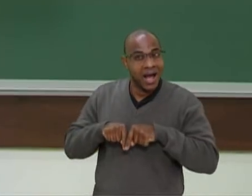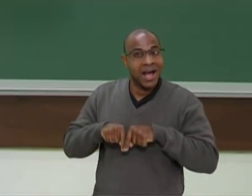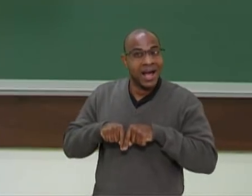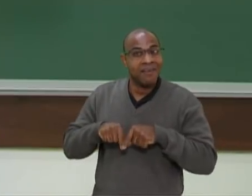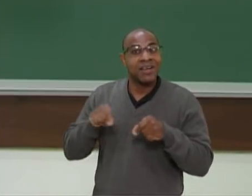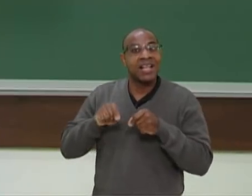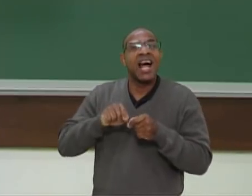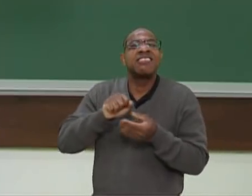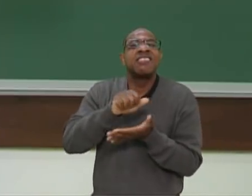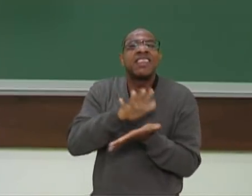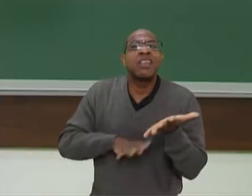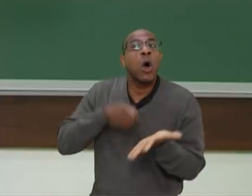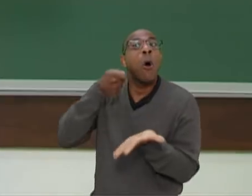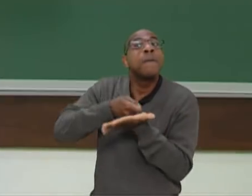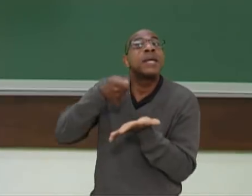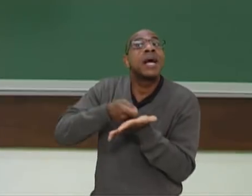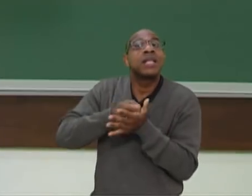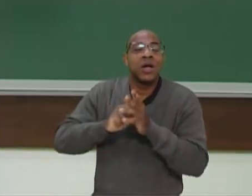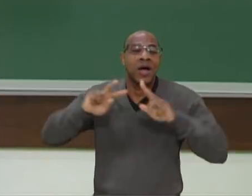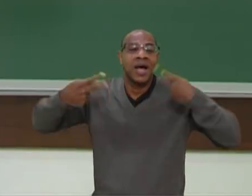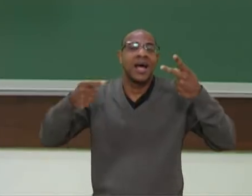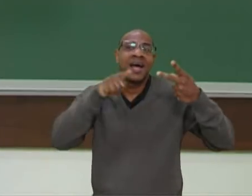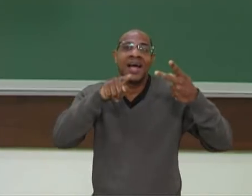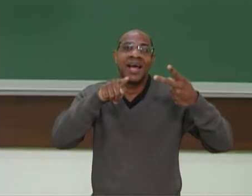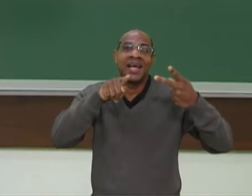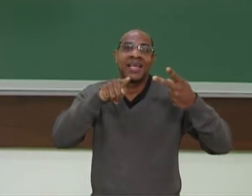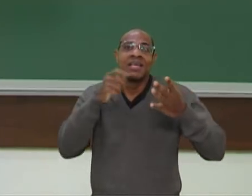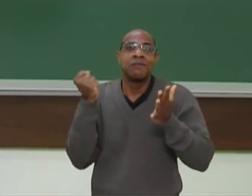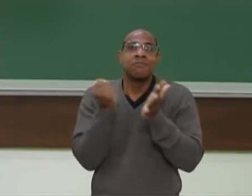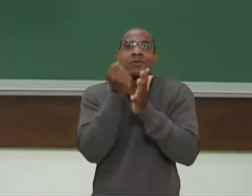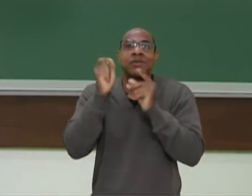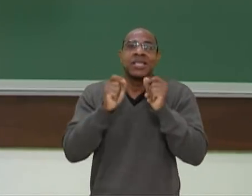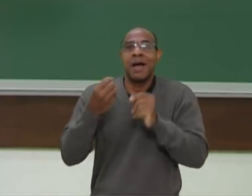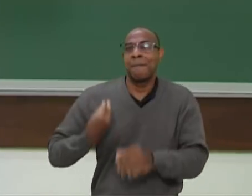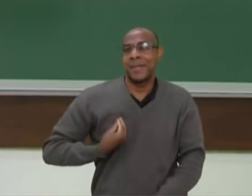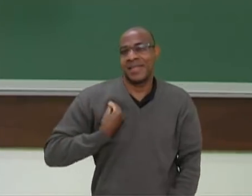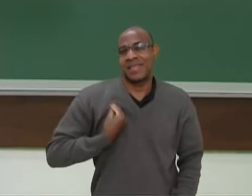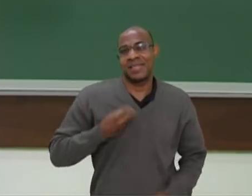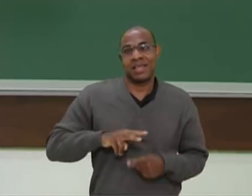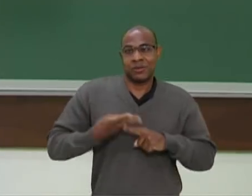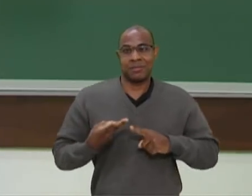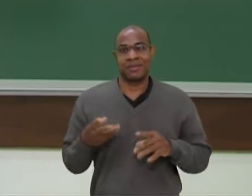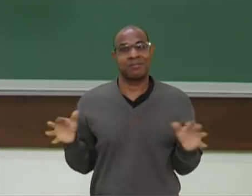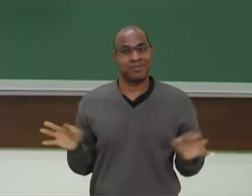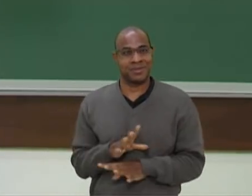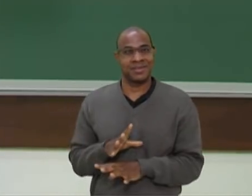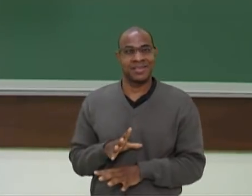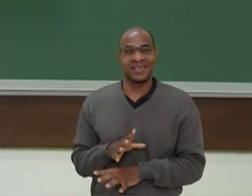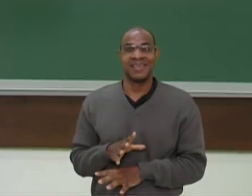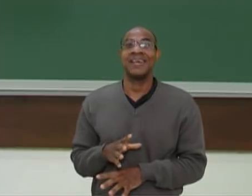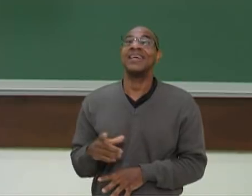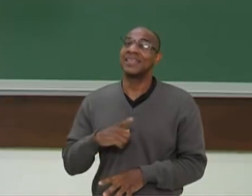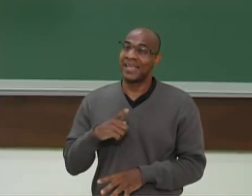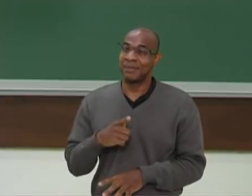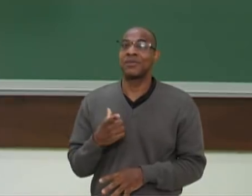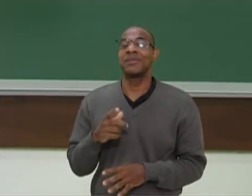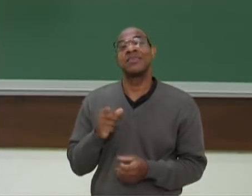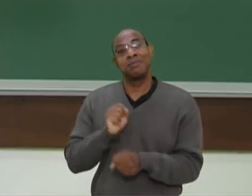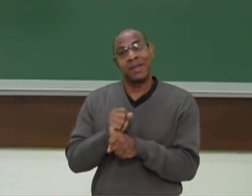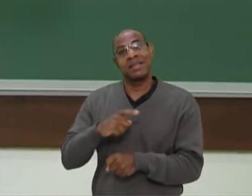Uma atividade obrigatória que marque a presença de vocês. Tudo bem? Espero que tenhamos uma excelente